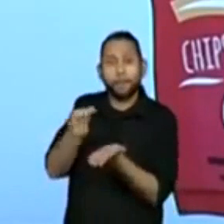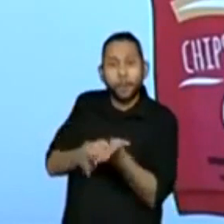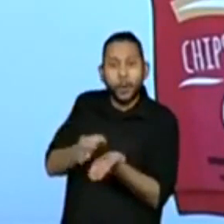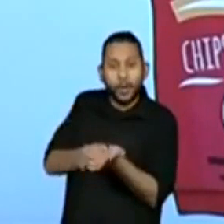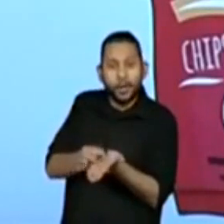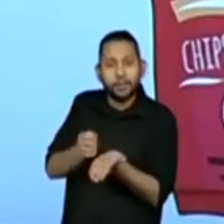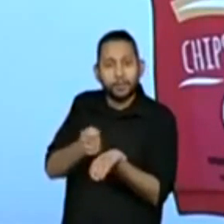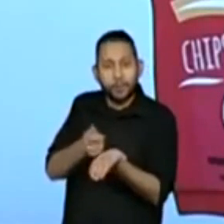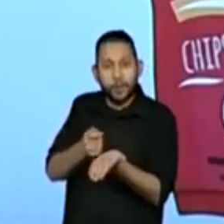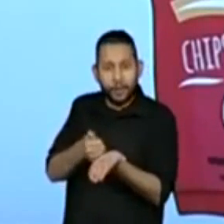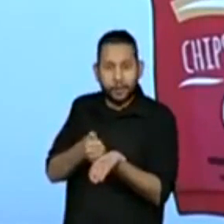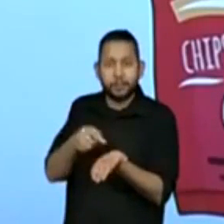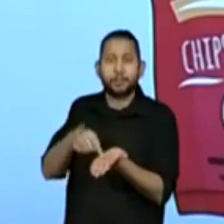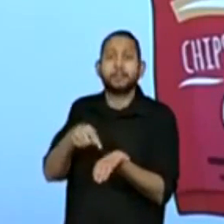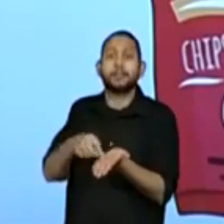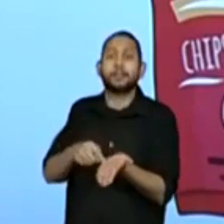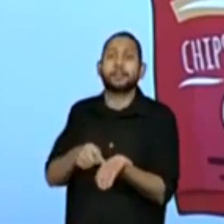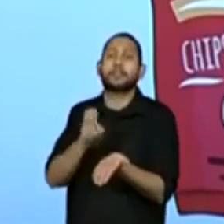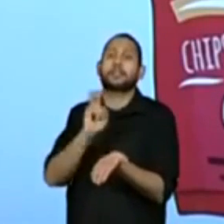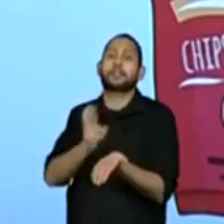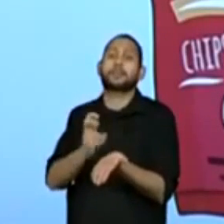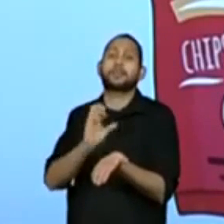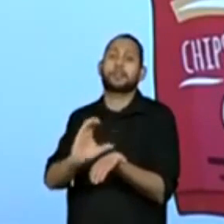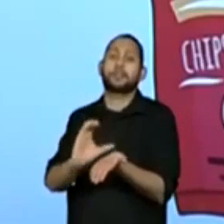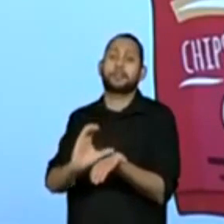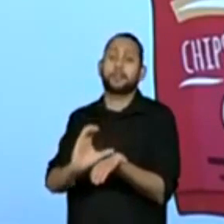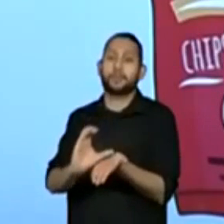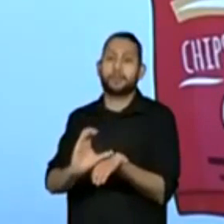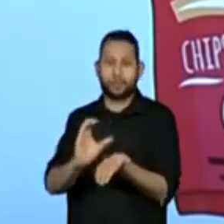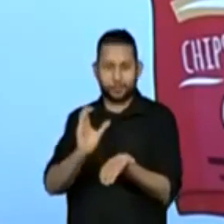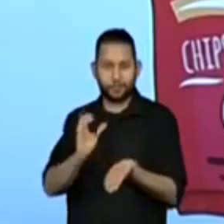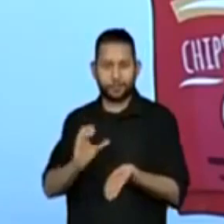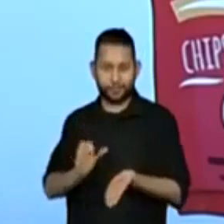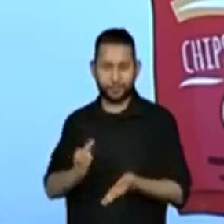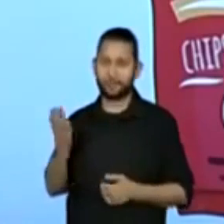moeda de 5 centavos.